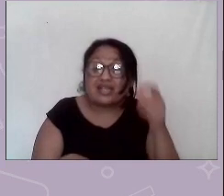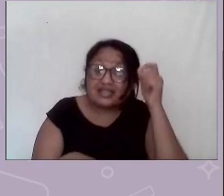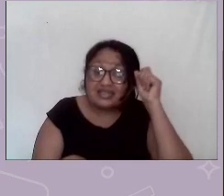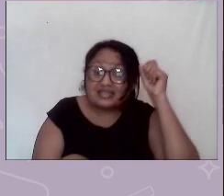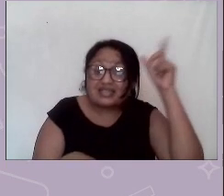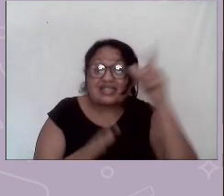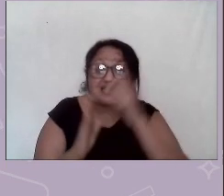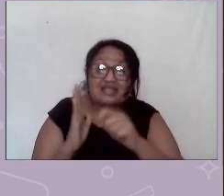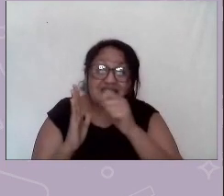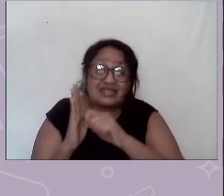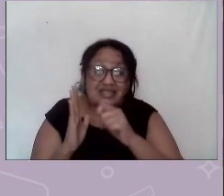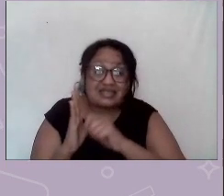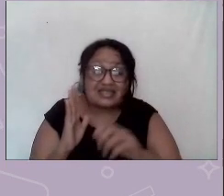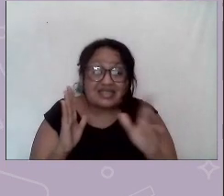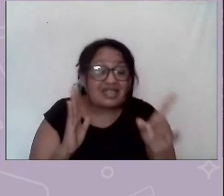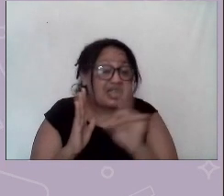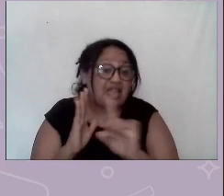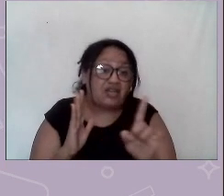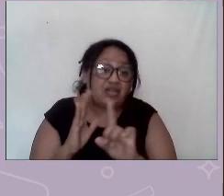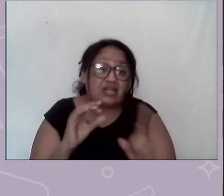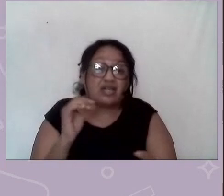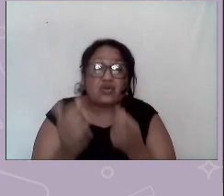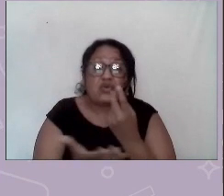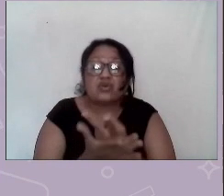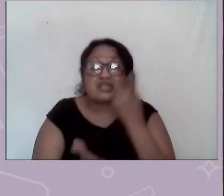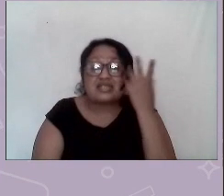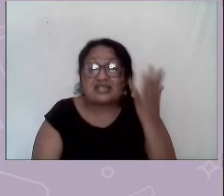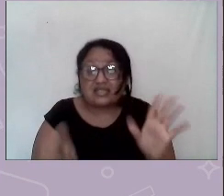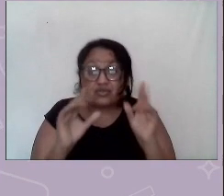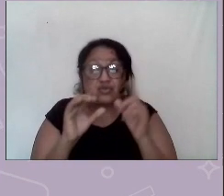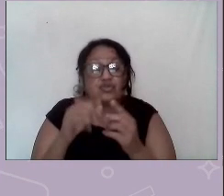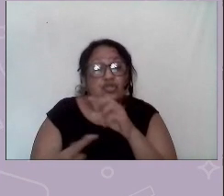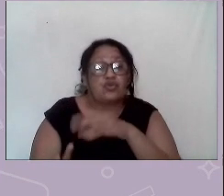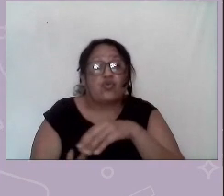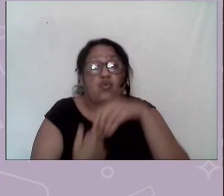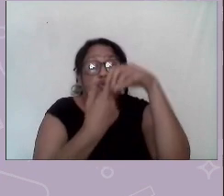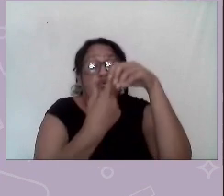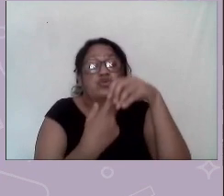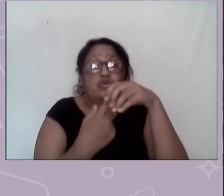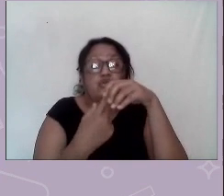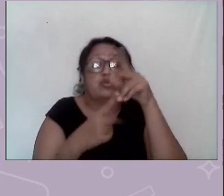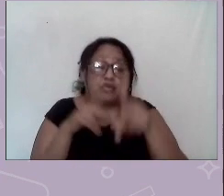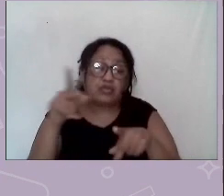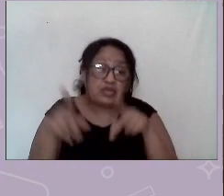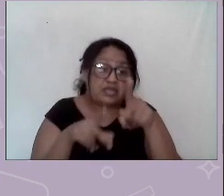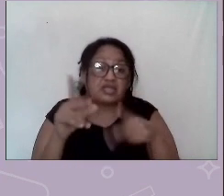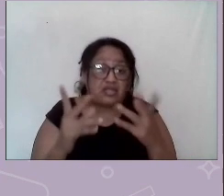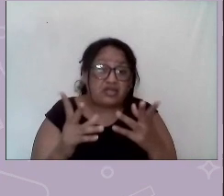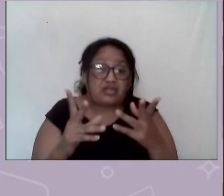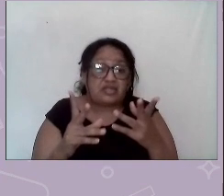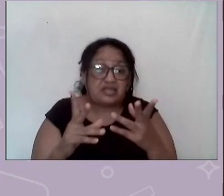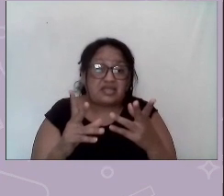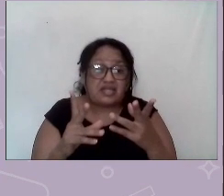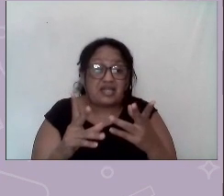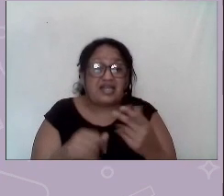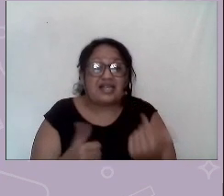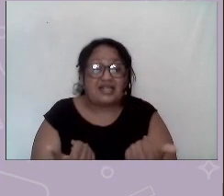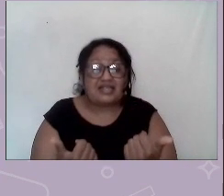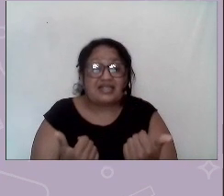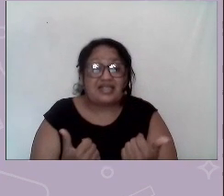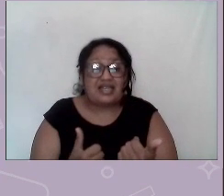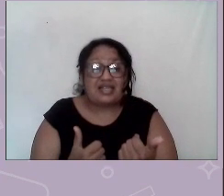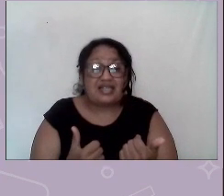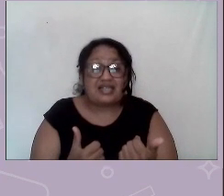escrita não foi realização de um único povo olha aqui invenção da escrita pessoal nunca falo em